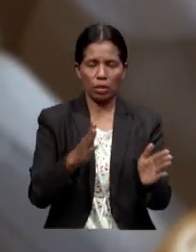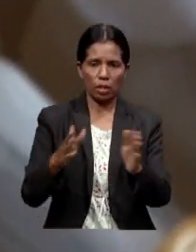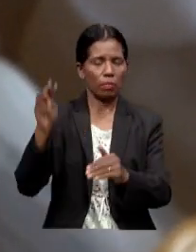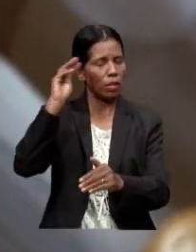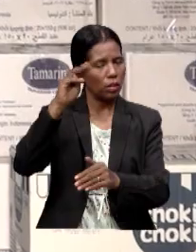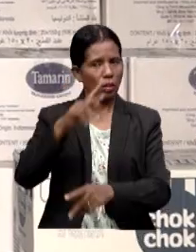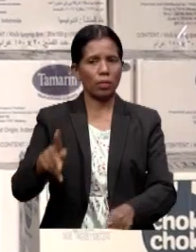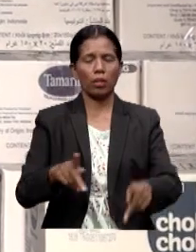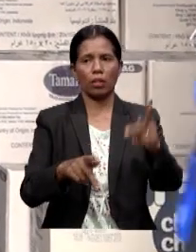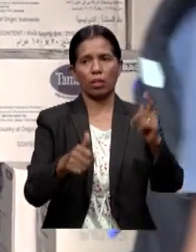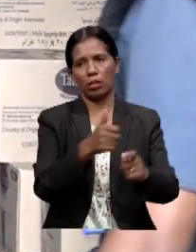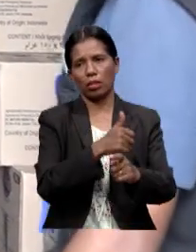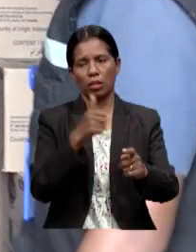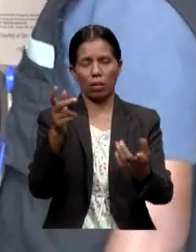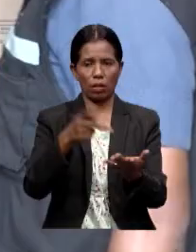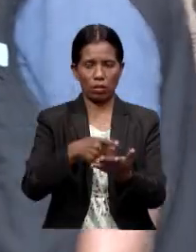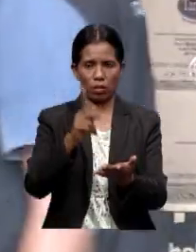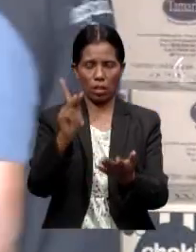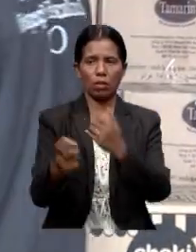Público no balon selo multa.